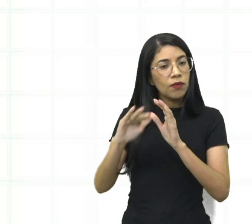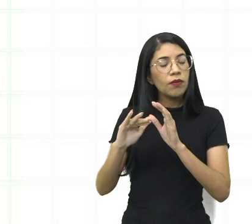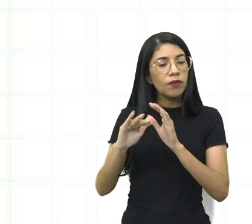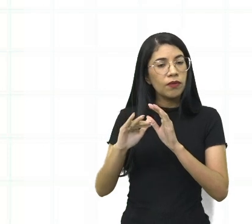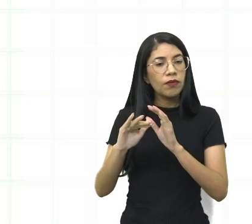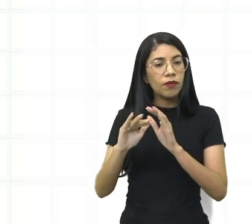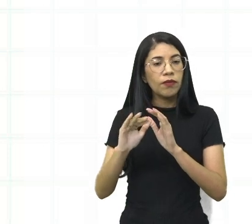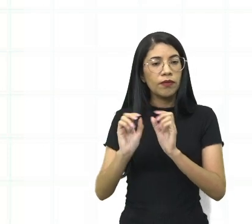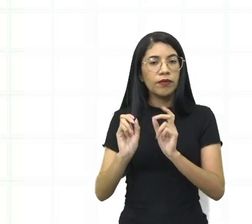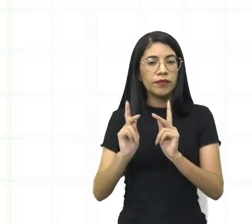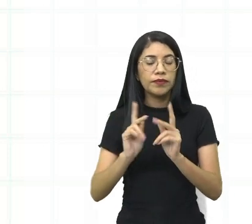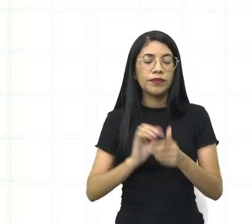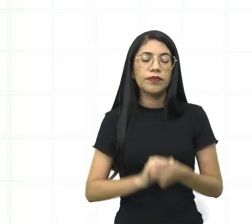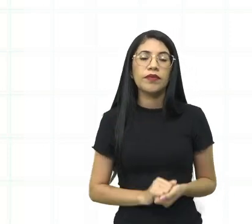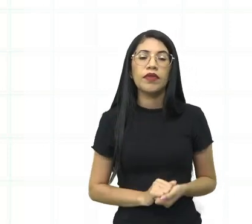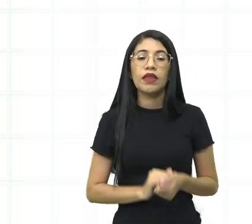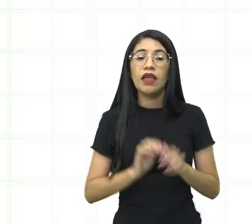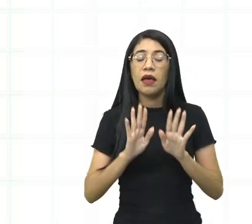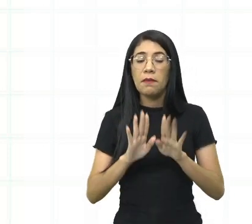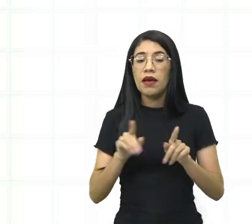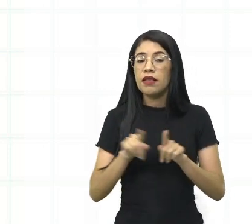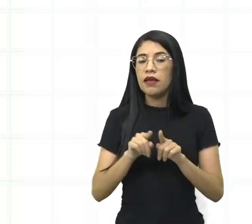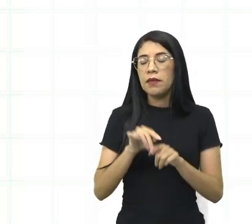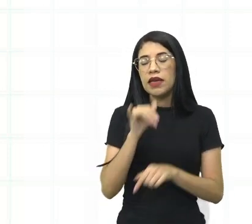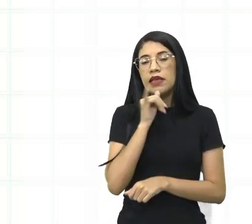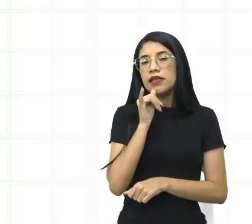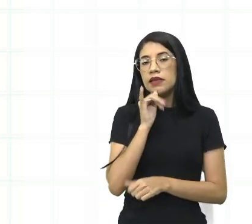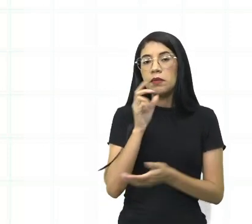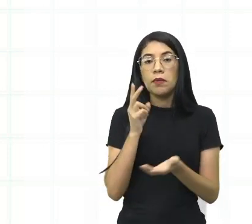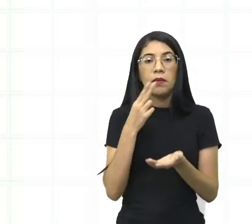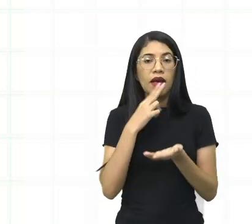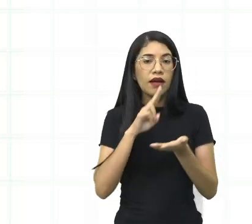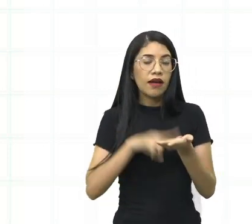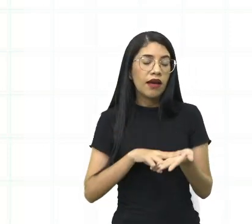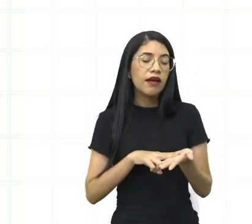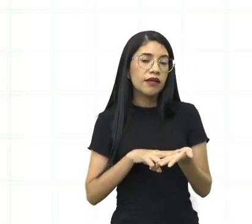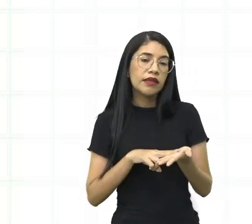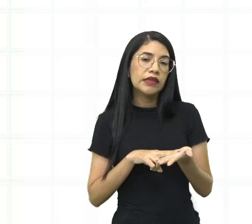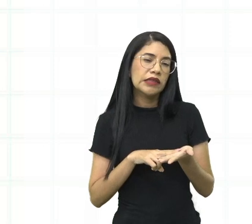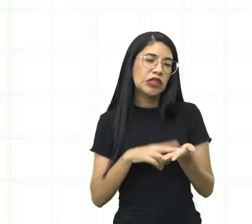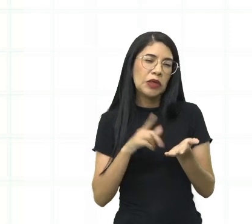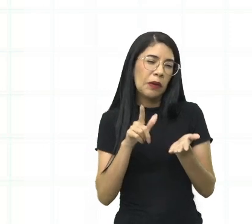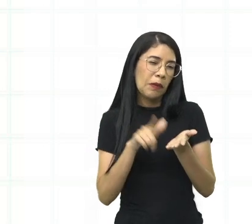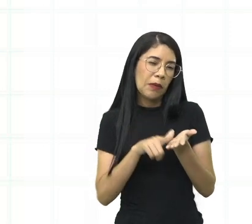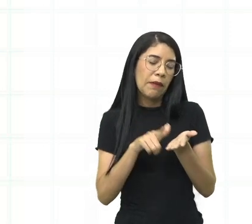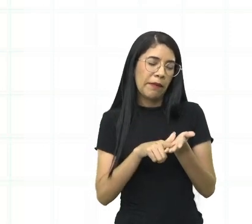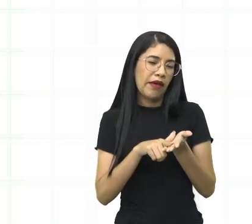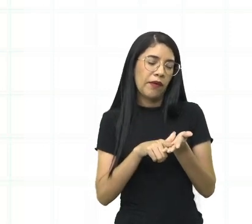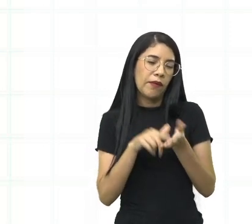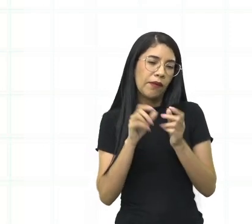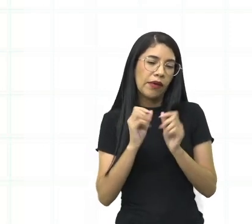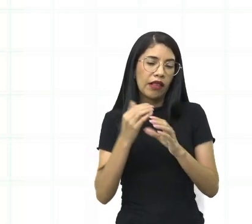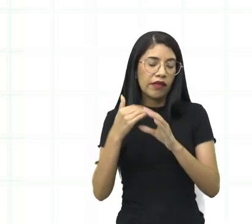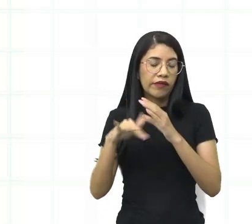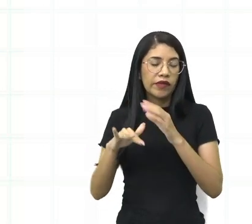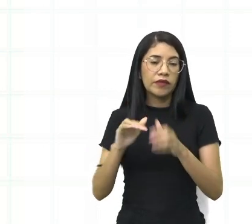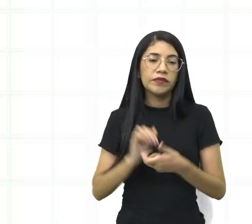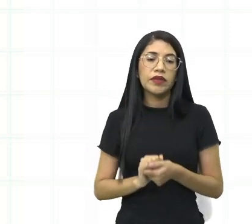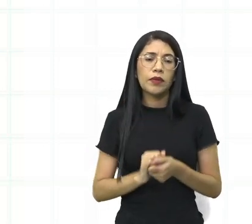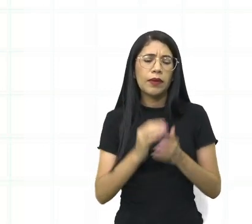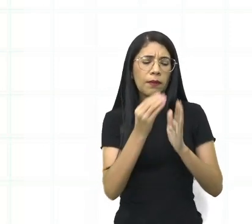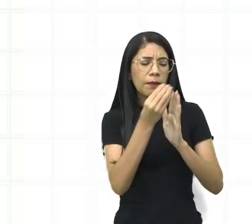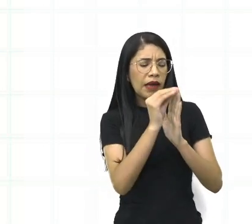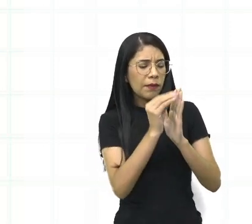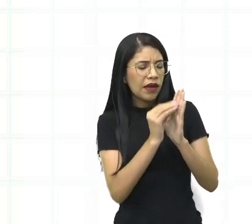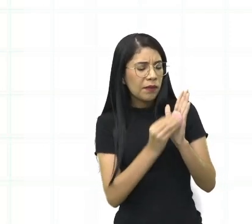horário, certo? Mas ela chegou aqui, vamos supor que é uma carta mesmo em físico. Então ela colocou todos os